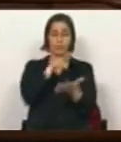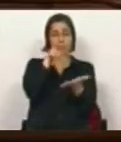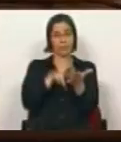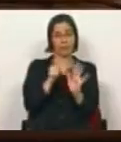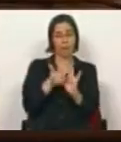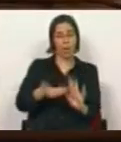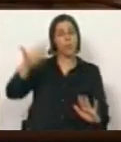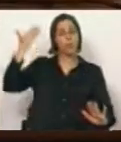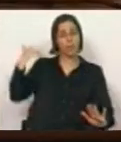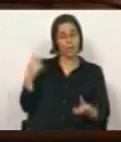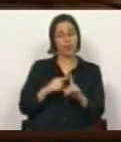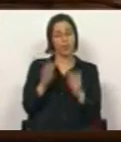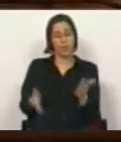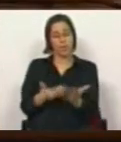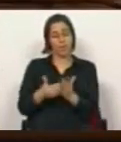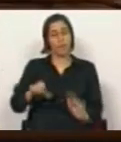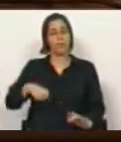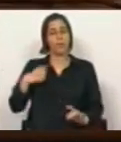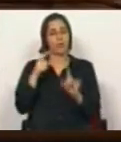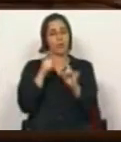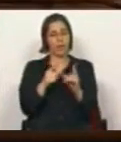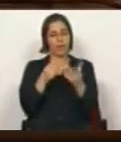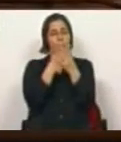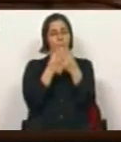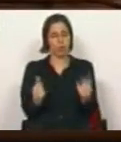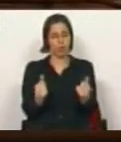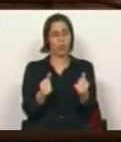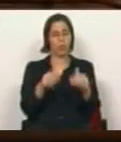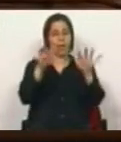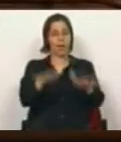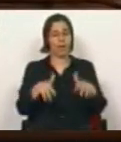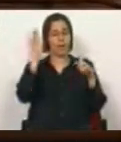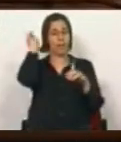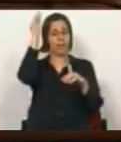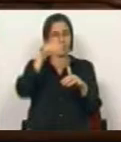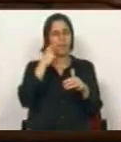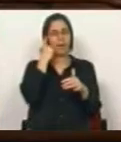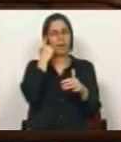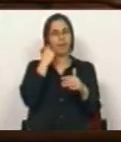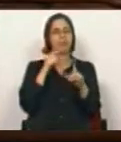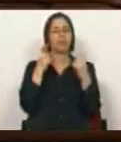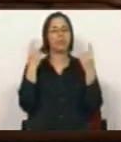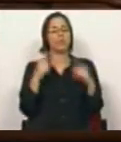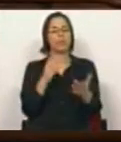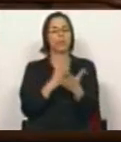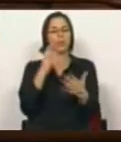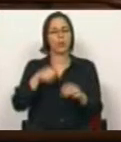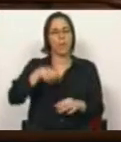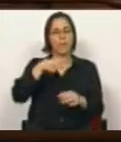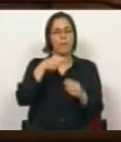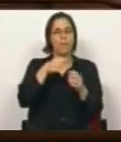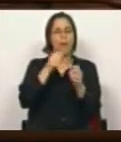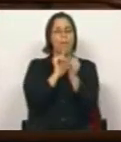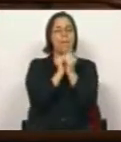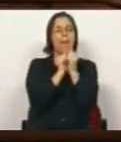aprovou há uns anos atrás, e por proposta dos Verdes, uma resolução para que a Assembleia da República passasse a usar exclusivamente papel